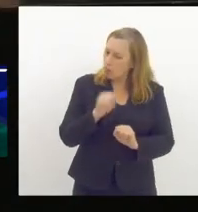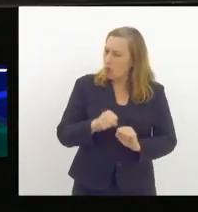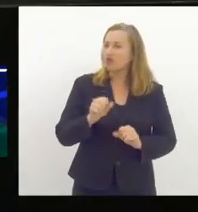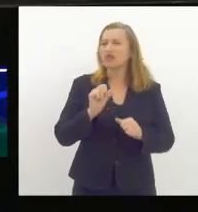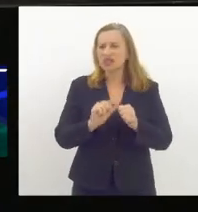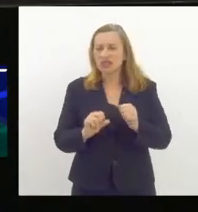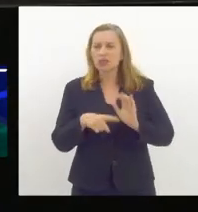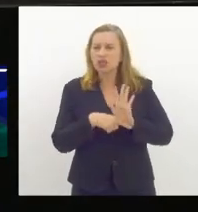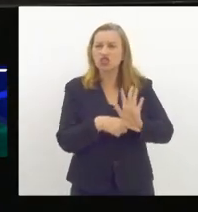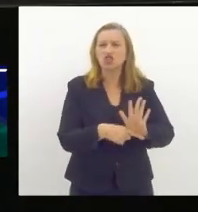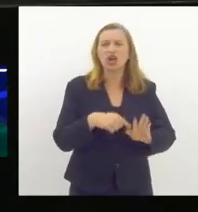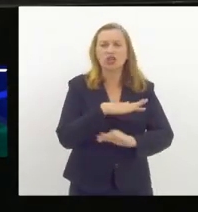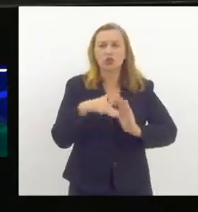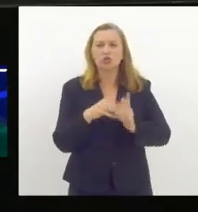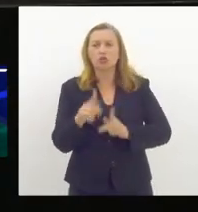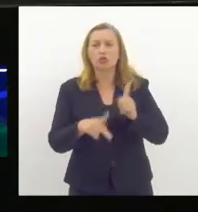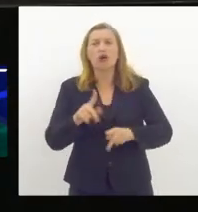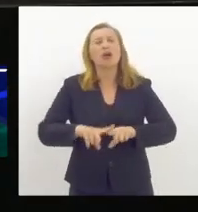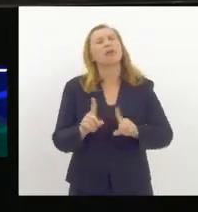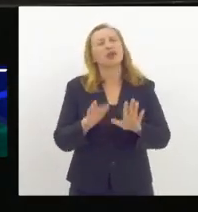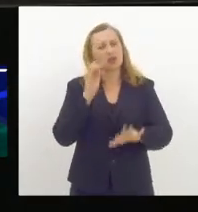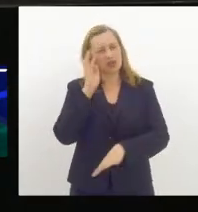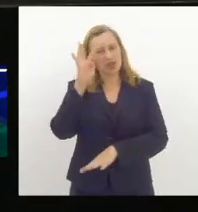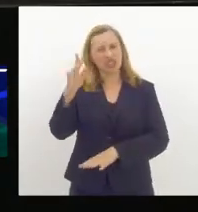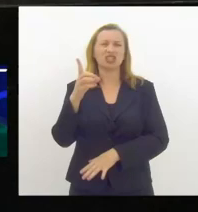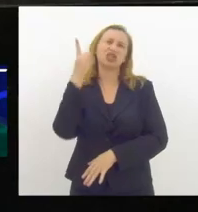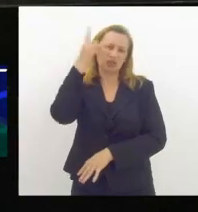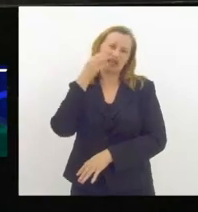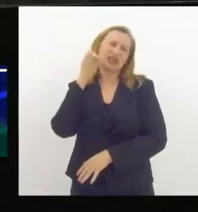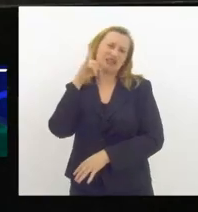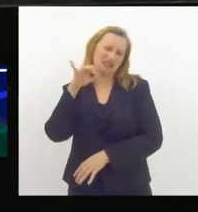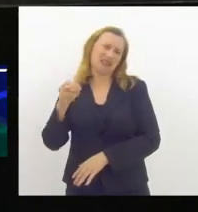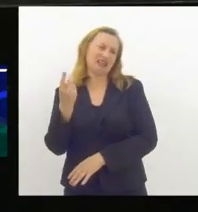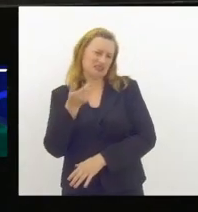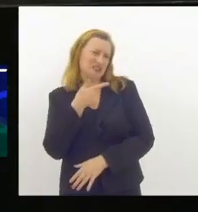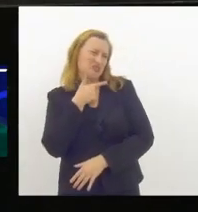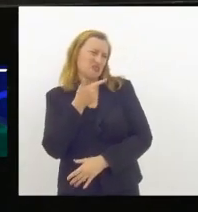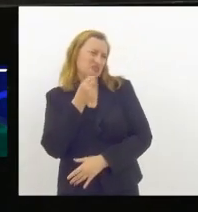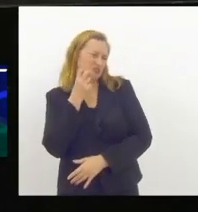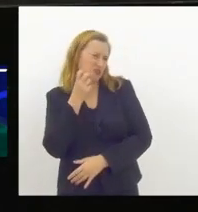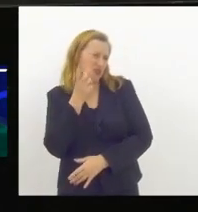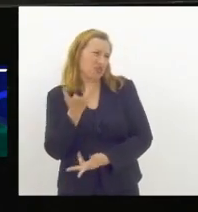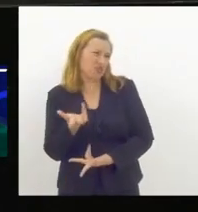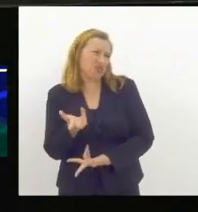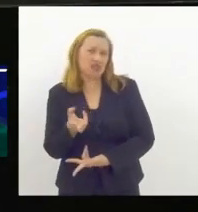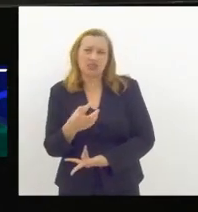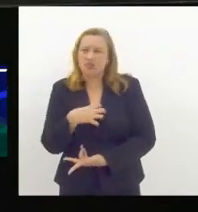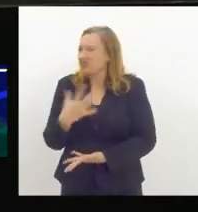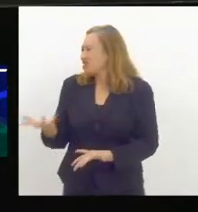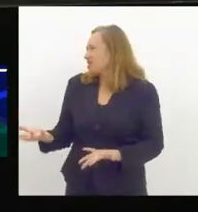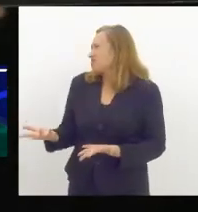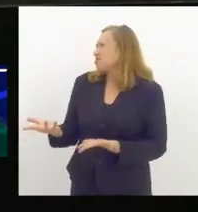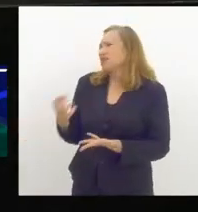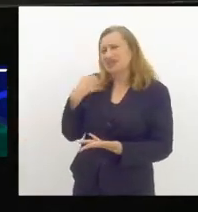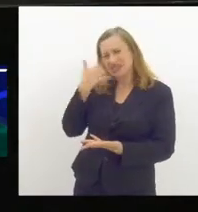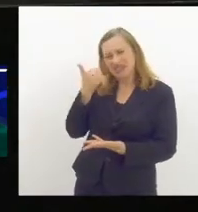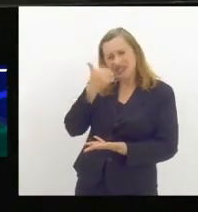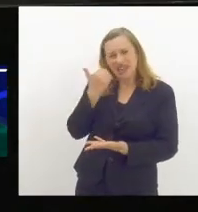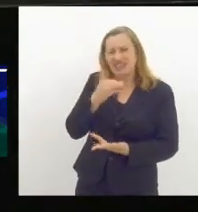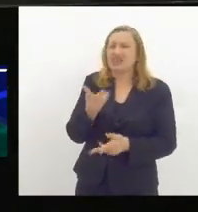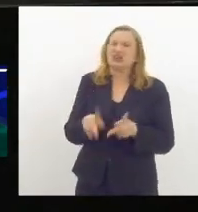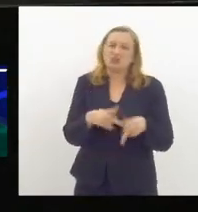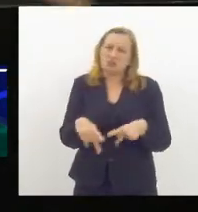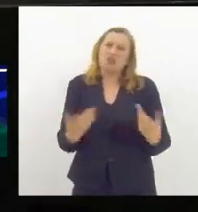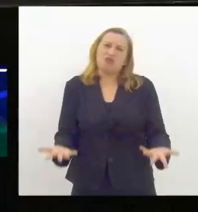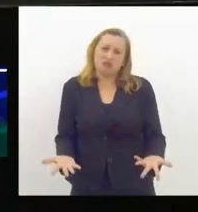que vem atender a demanda da população Agora imagina que tá na Sérgio Que vergonha e me senti assim vai depois pessoa sacanagem com a